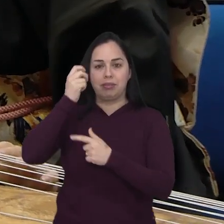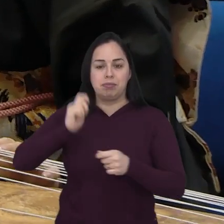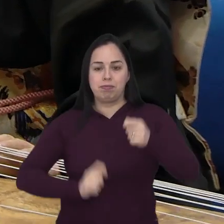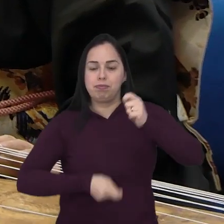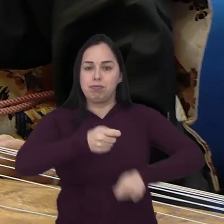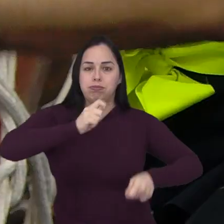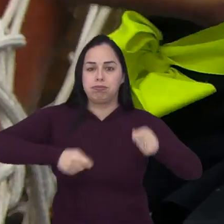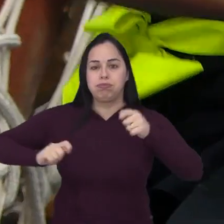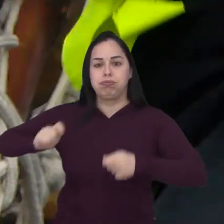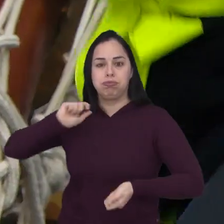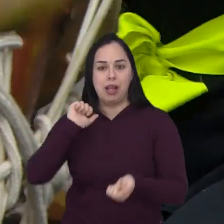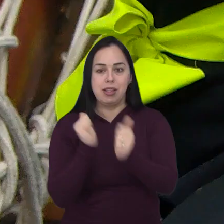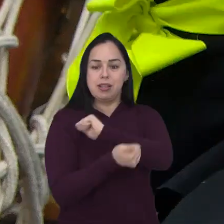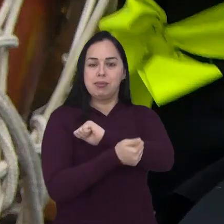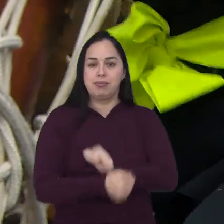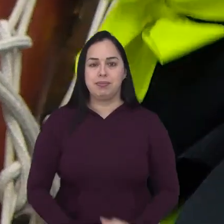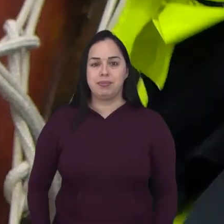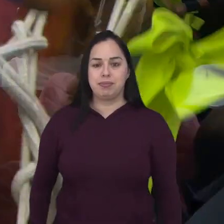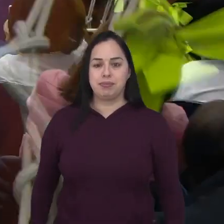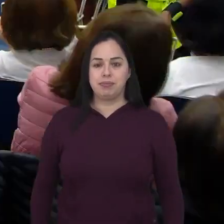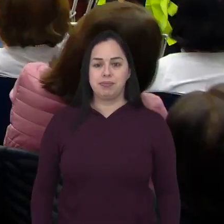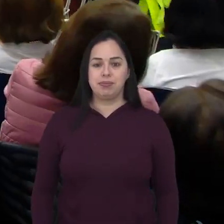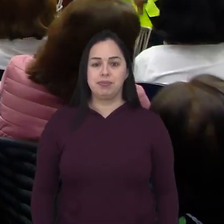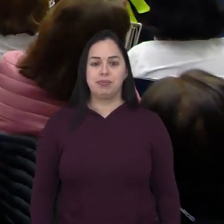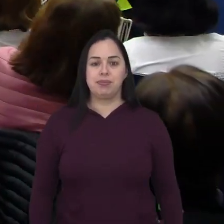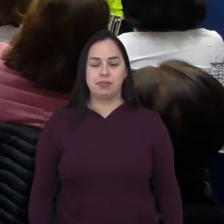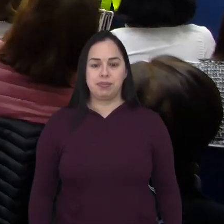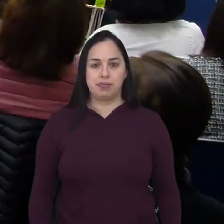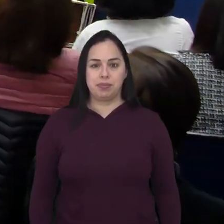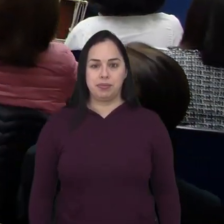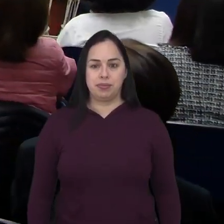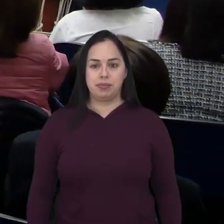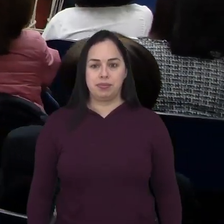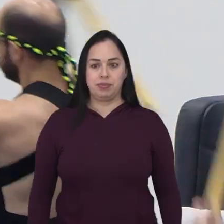manifestações culturais e esportivas.